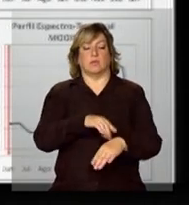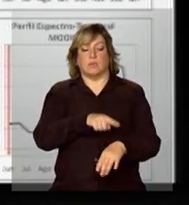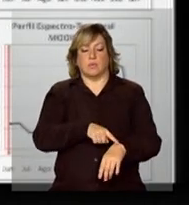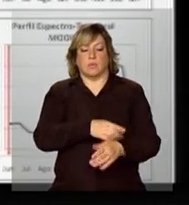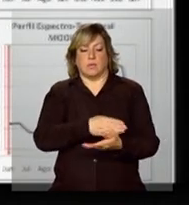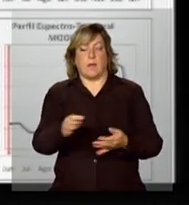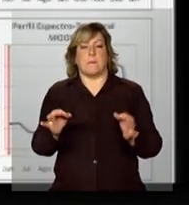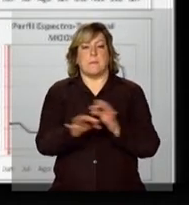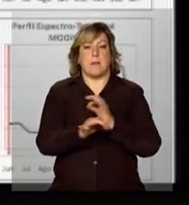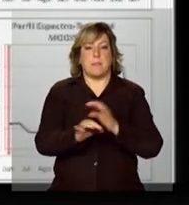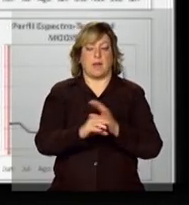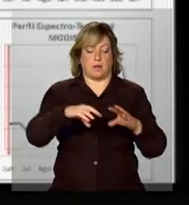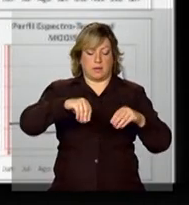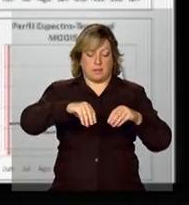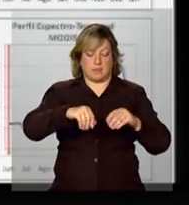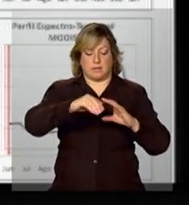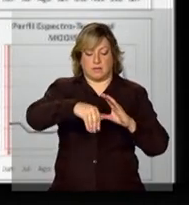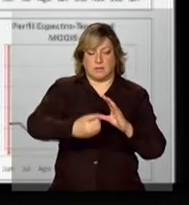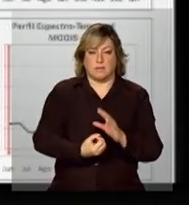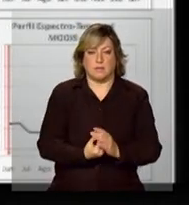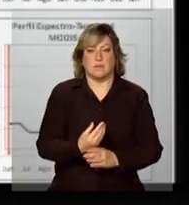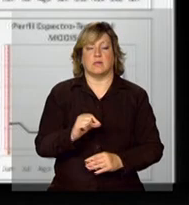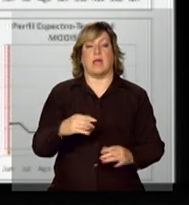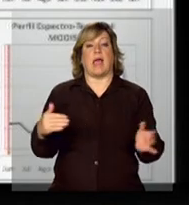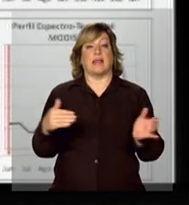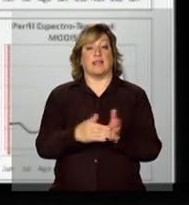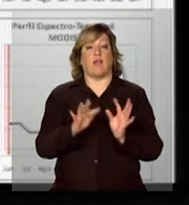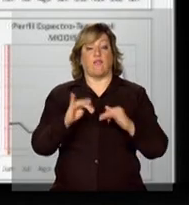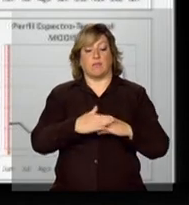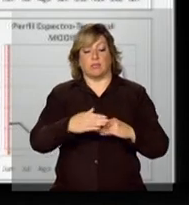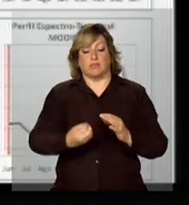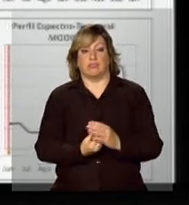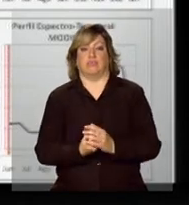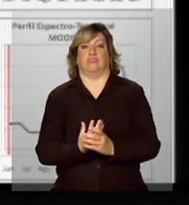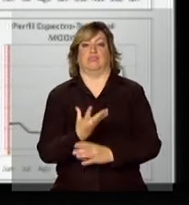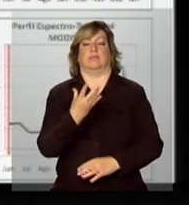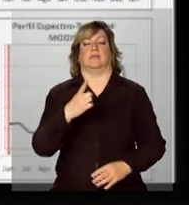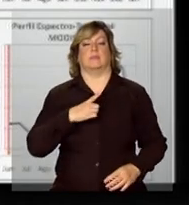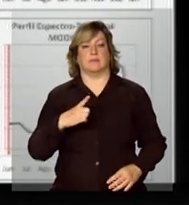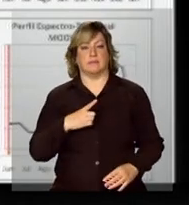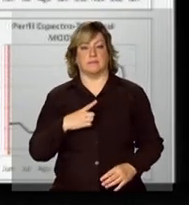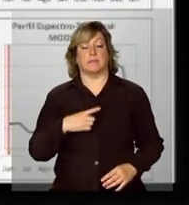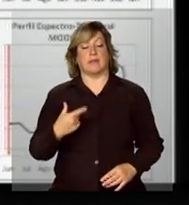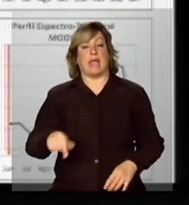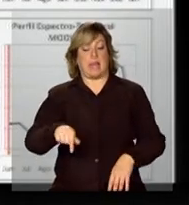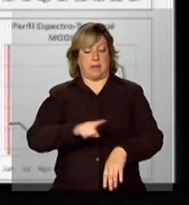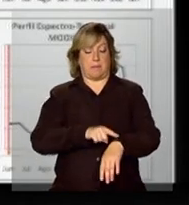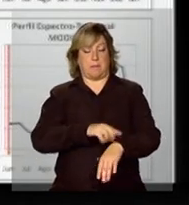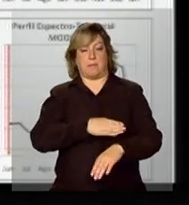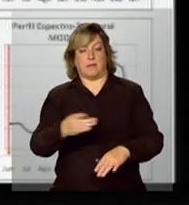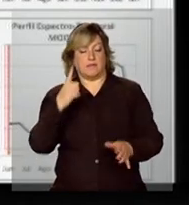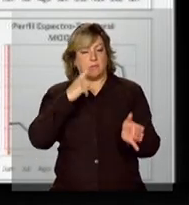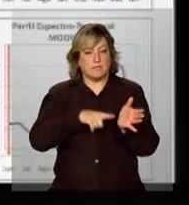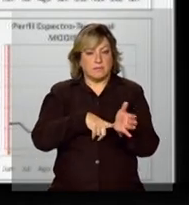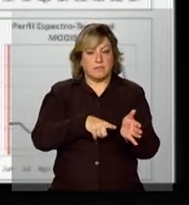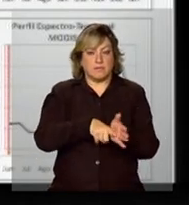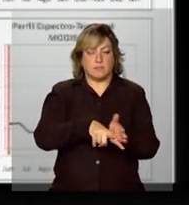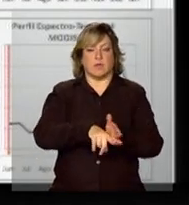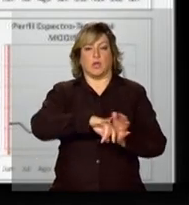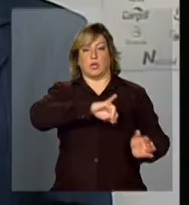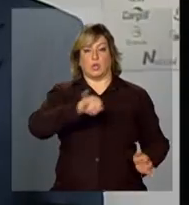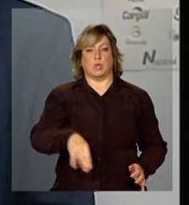do solo, da semeadura, né, até o fim do ciclo da cultura. Então, o período de avaliação vai mais ou menos aqui de julho